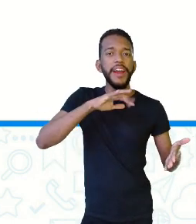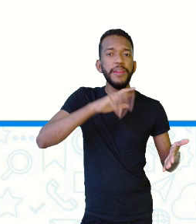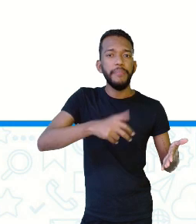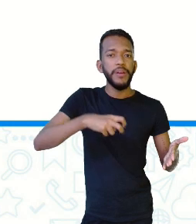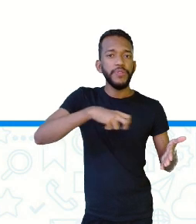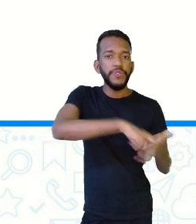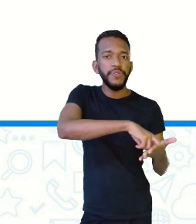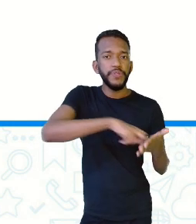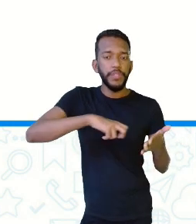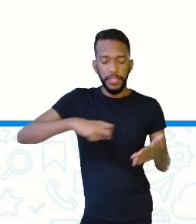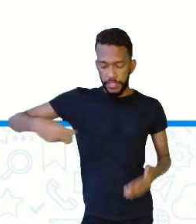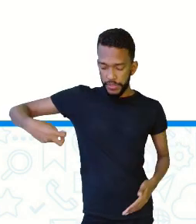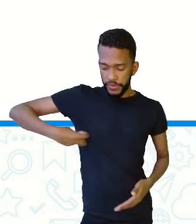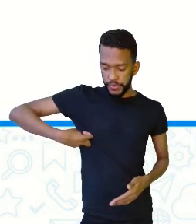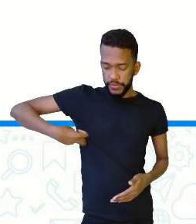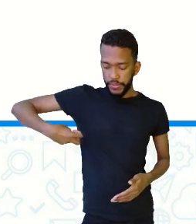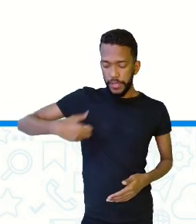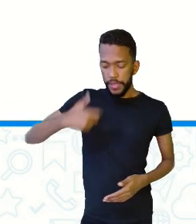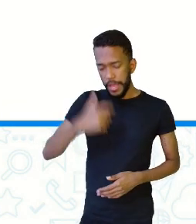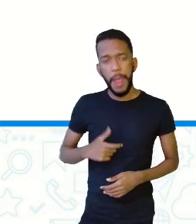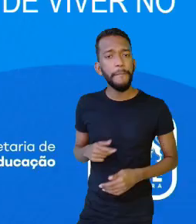qual comerciante pertenciam.